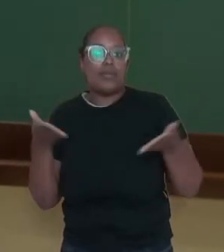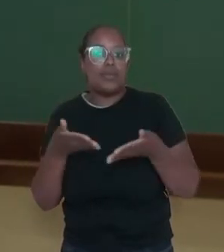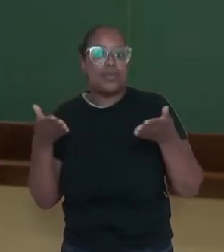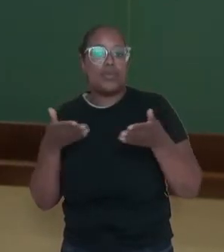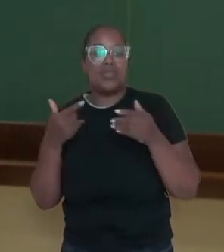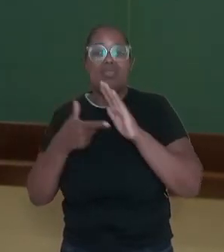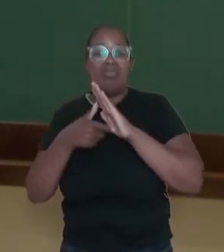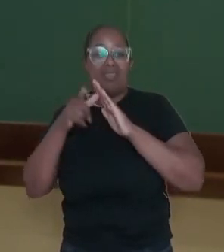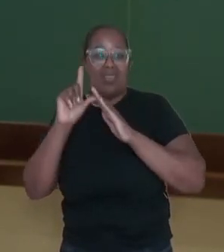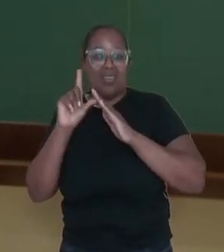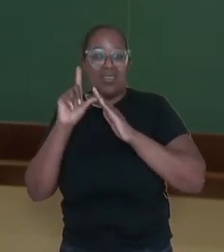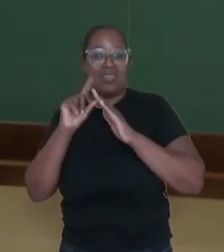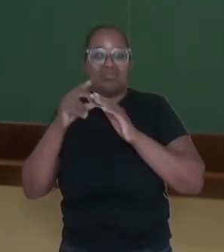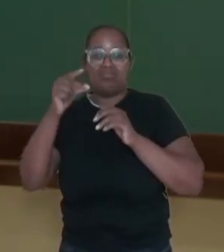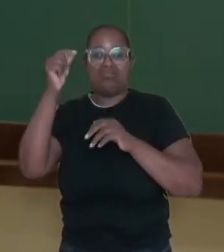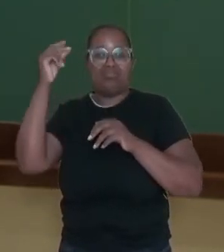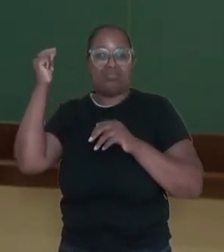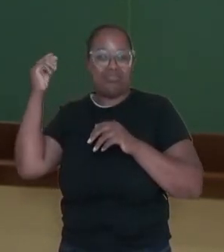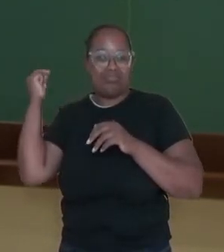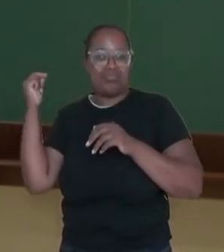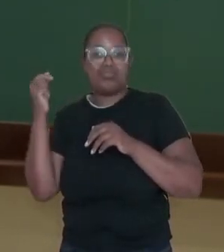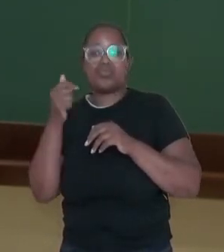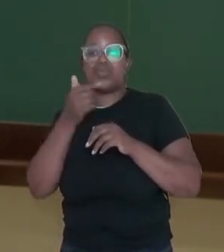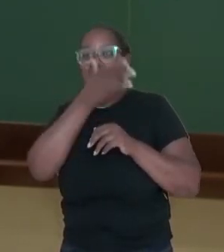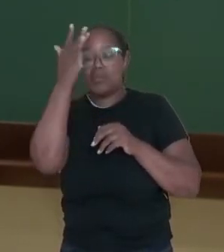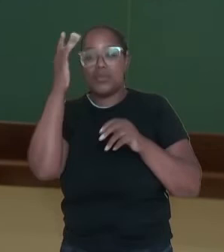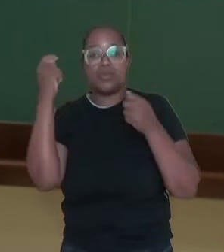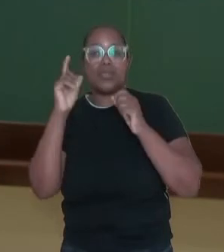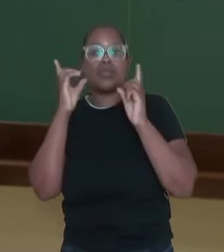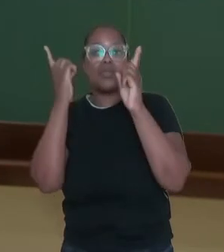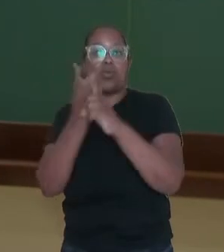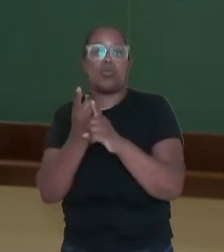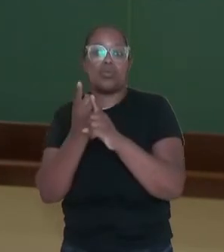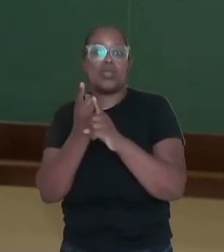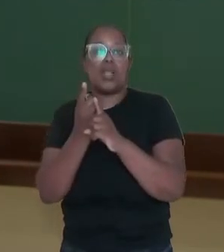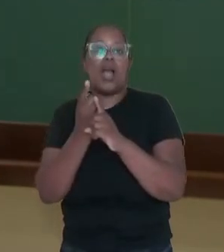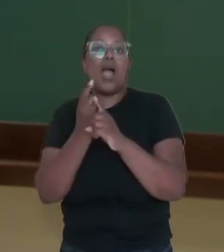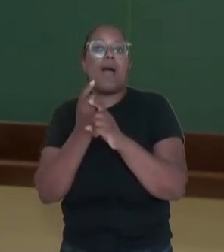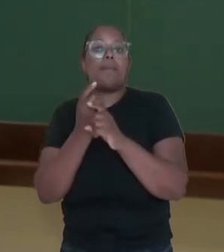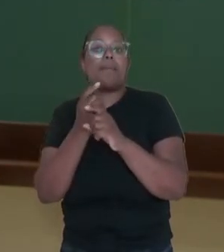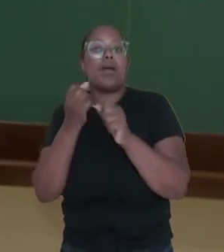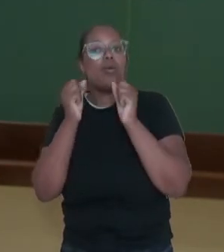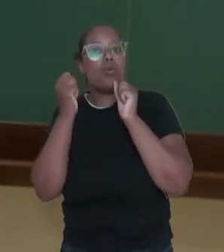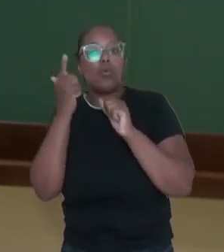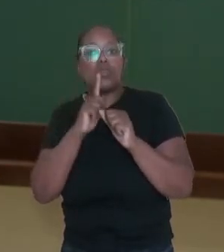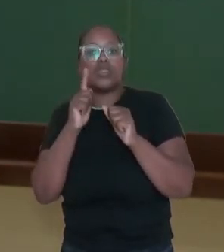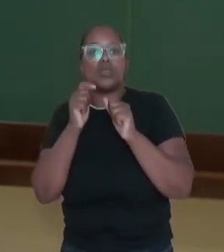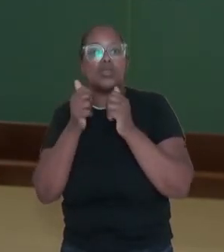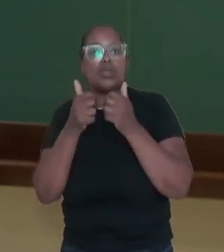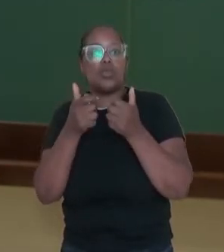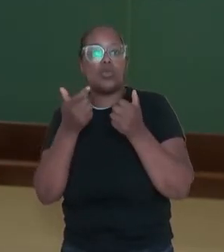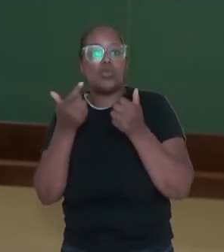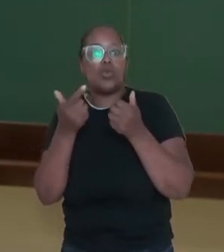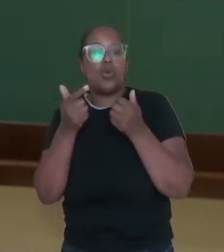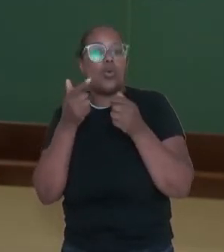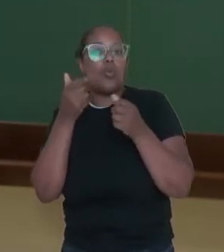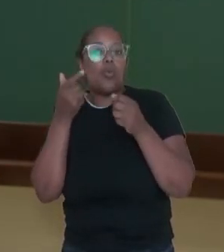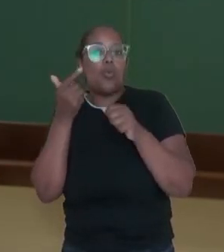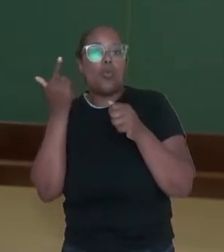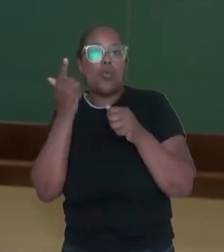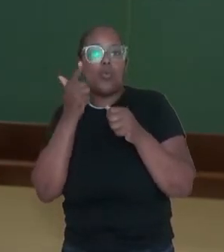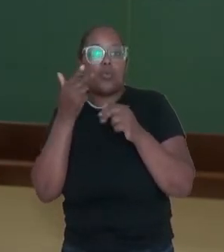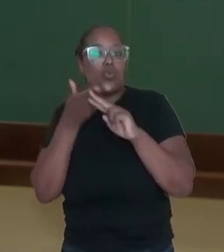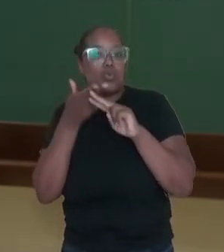Antigamente, o pessoal tinha que se encontrar na casa de alguém para poder jogar videogame junto. Hoje, cada um na sua casa joga videogame